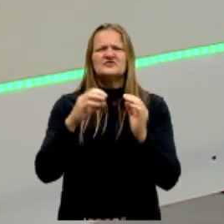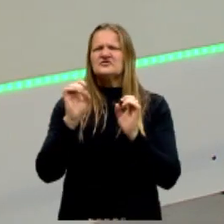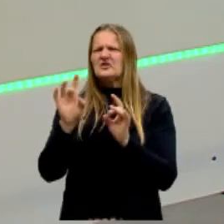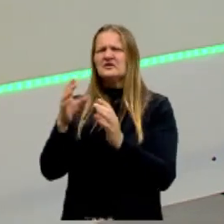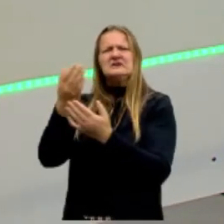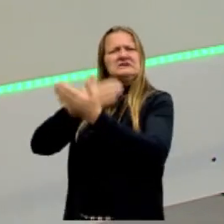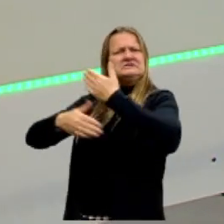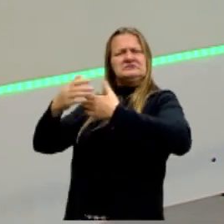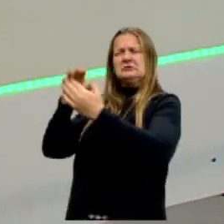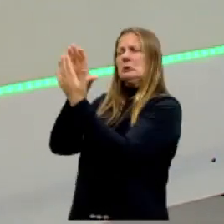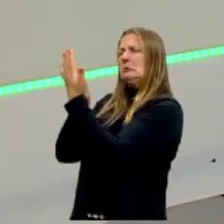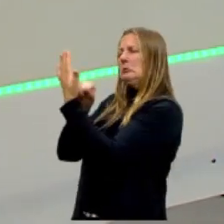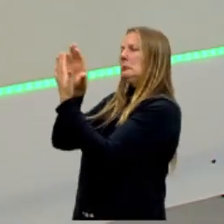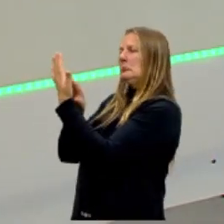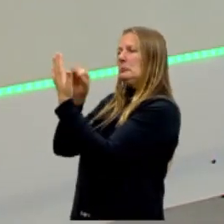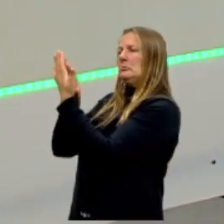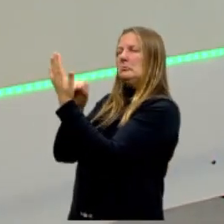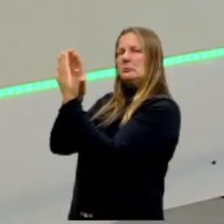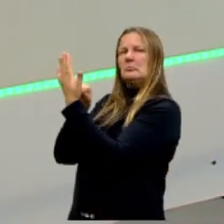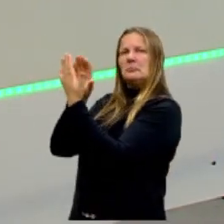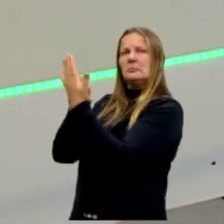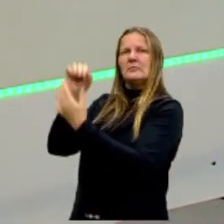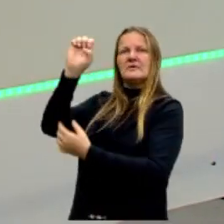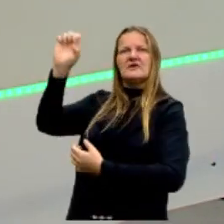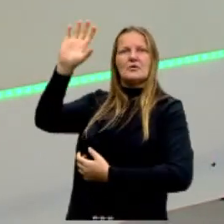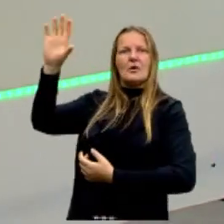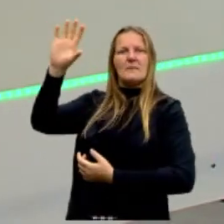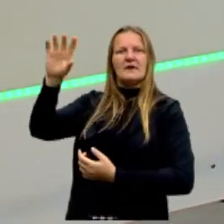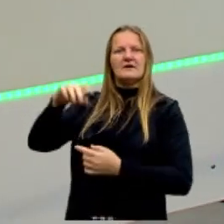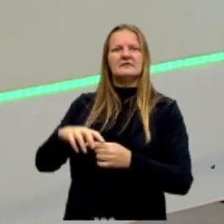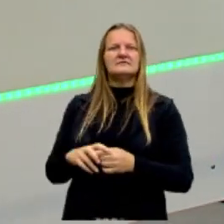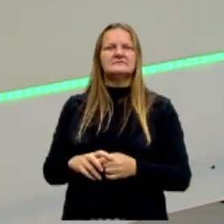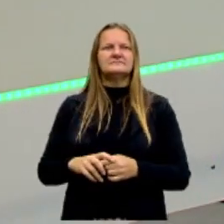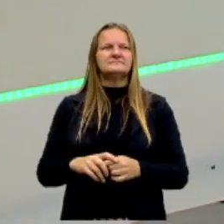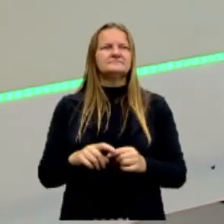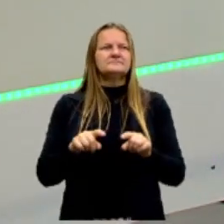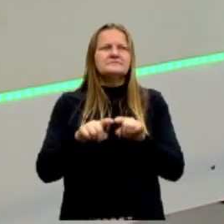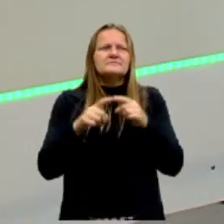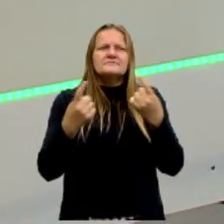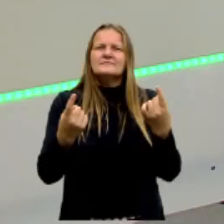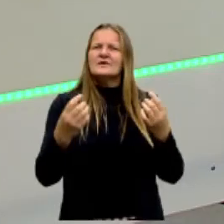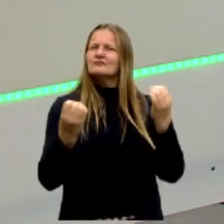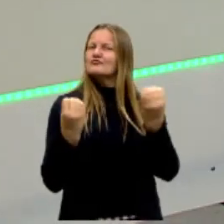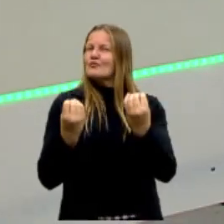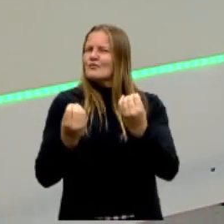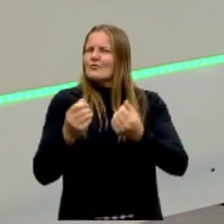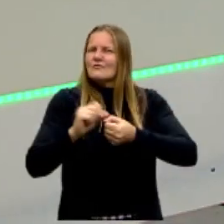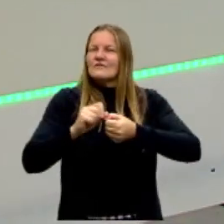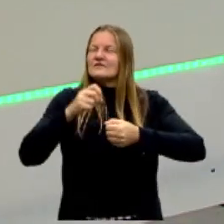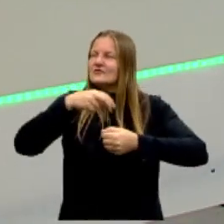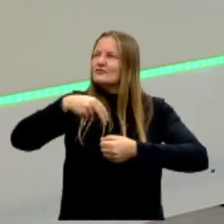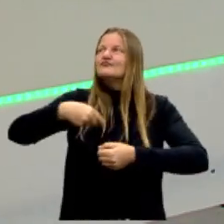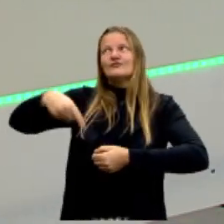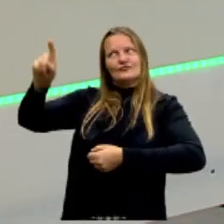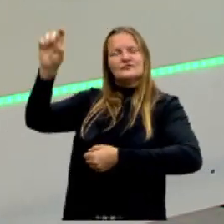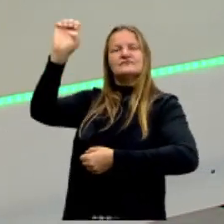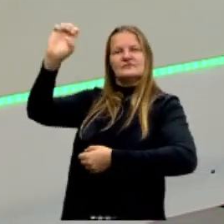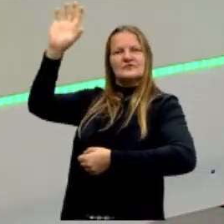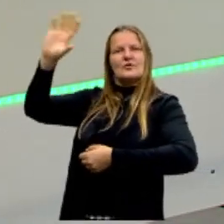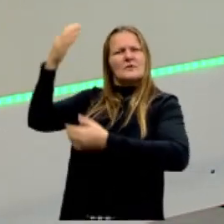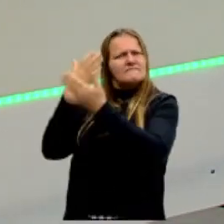cópias né da Europa por mais que tenhamos ido lá estudar